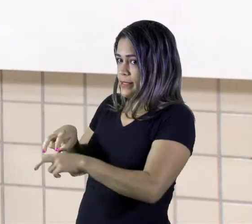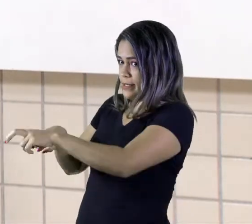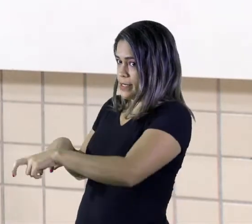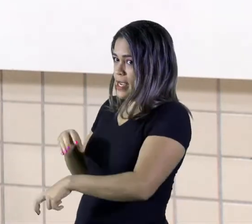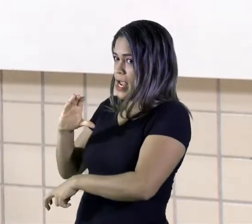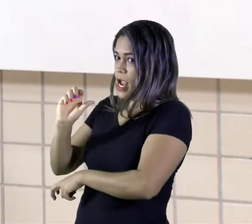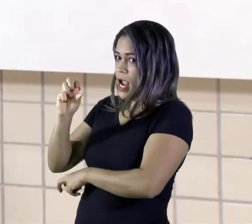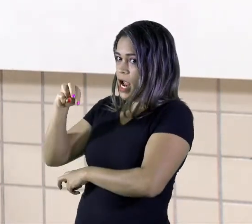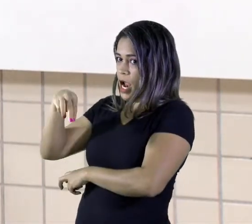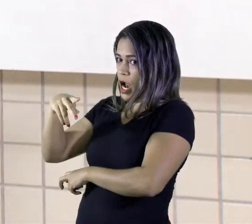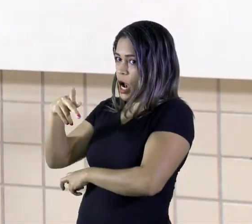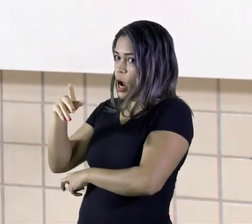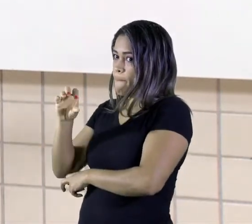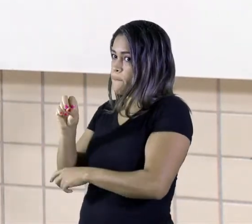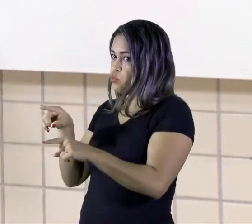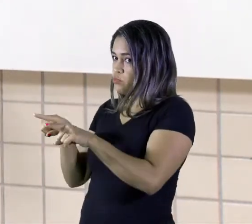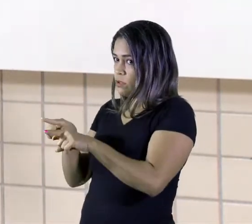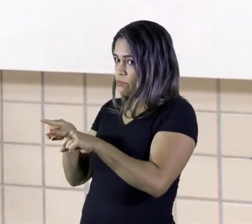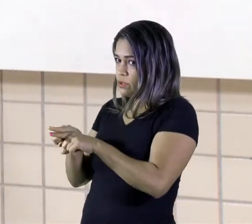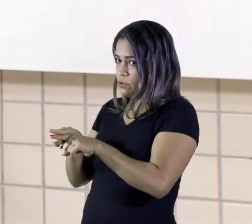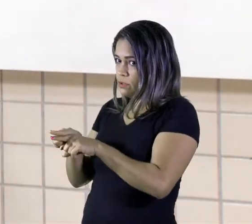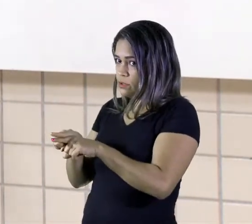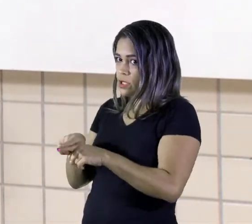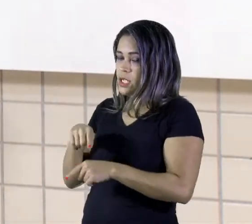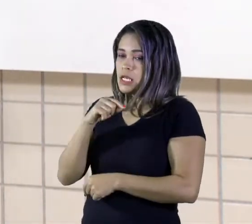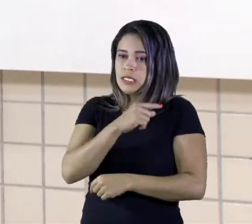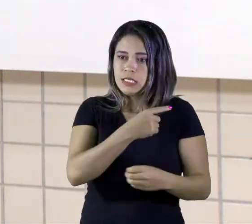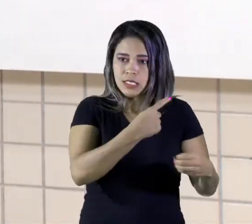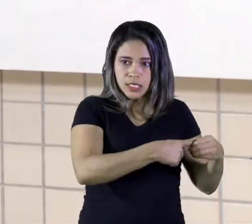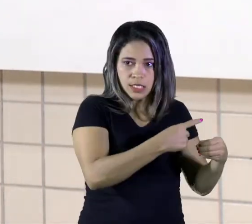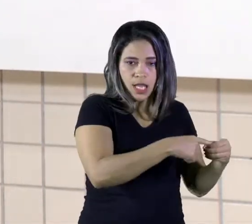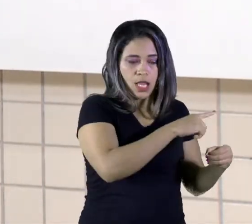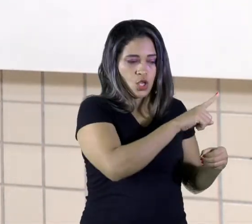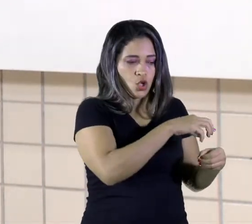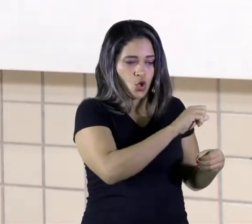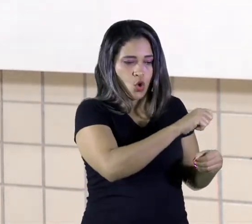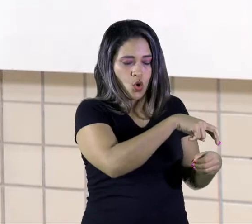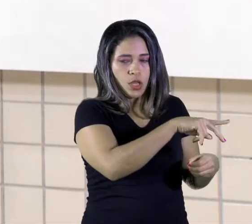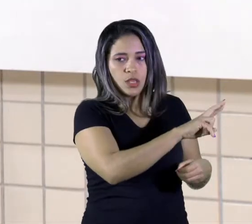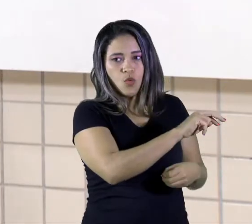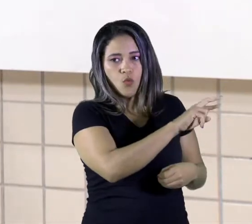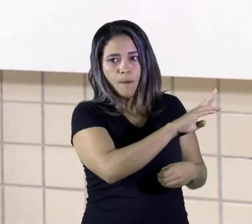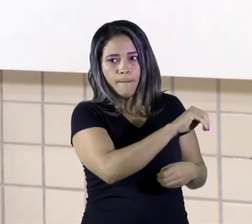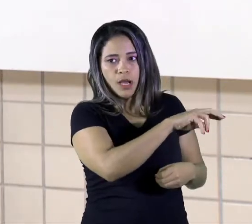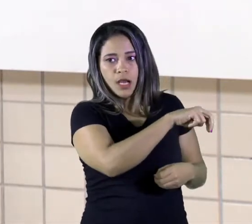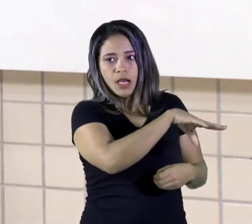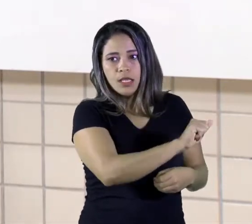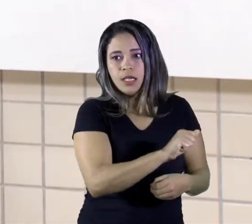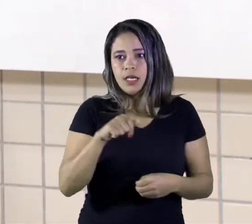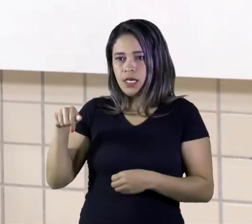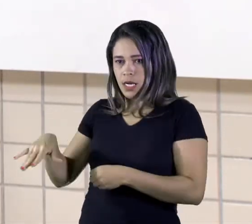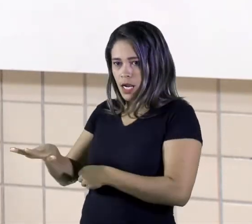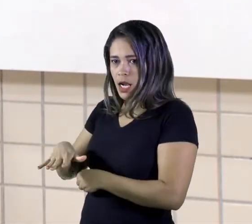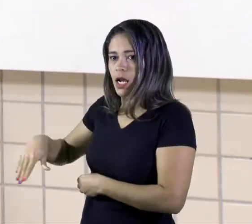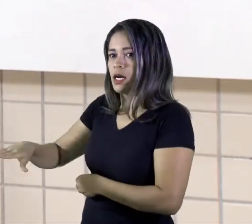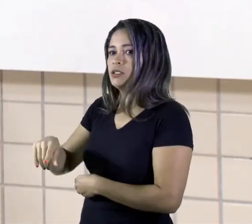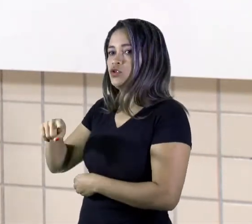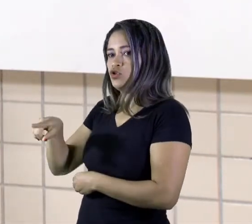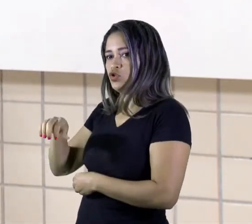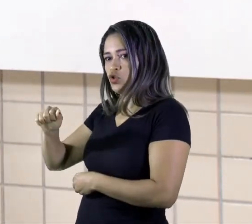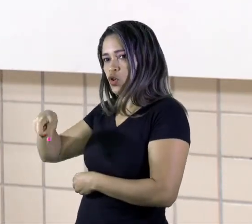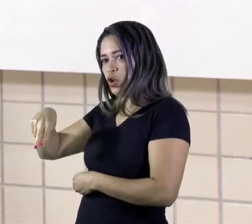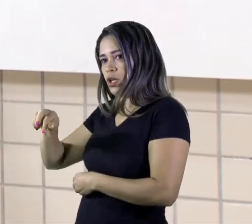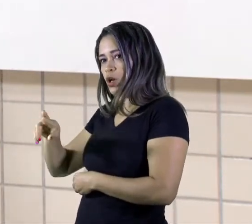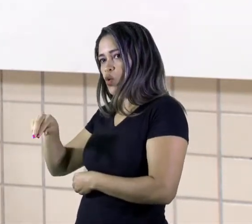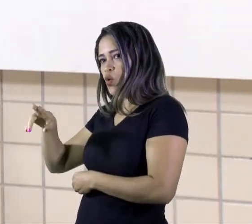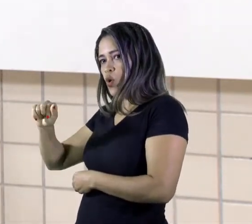não esqueçam, cidade, zona urbana, campo, zona rural, certo? É a região que fica fora